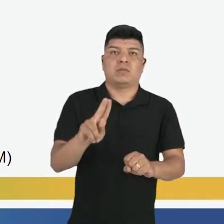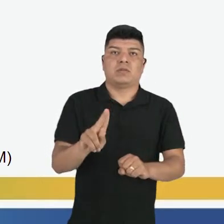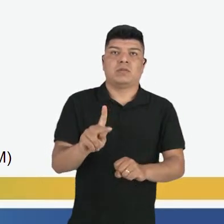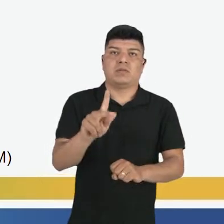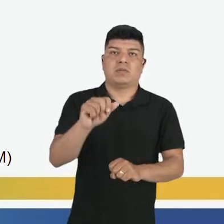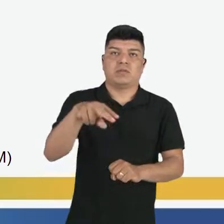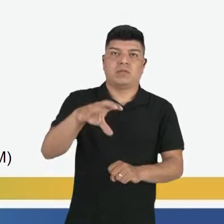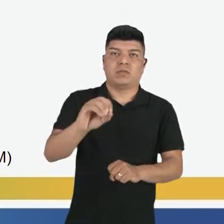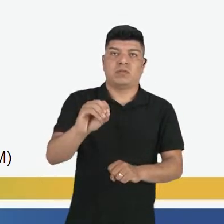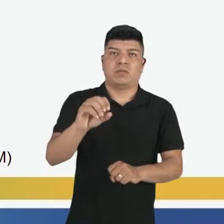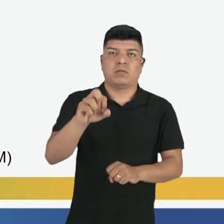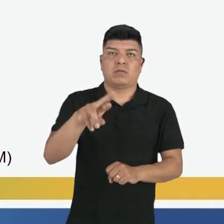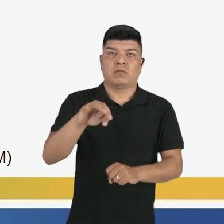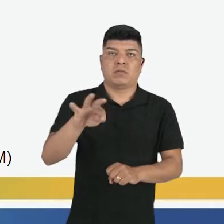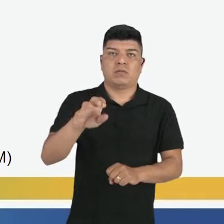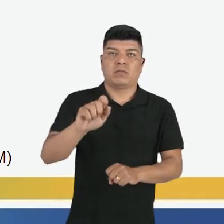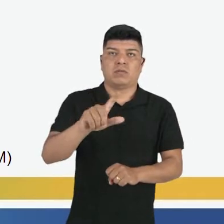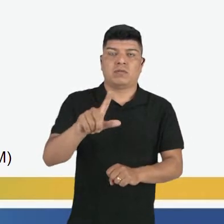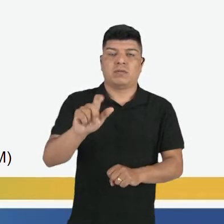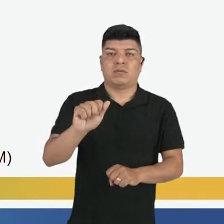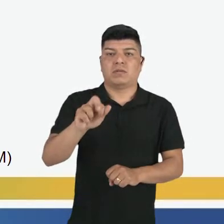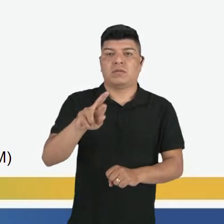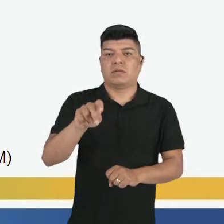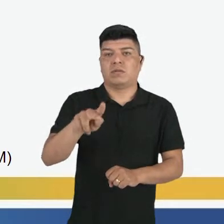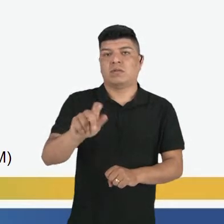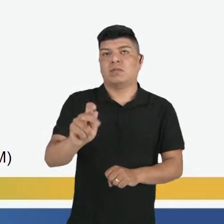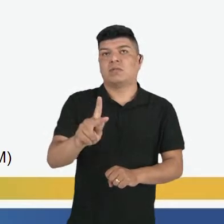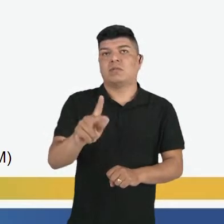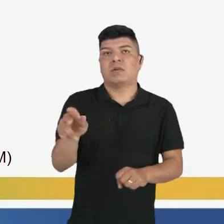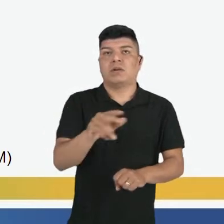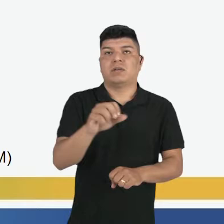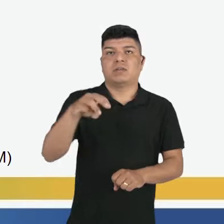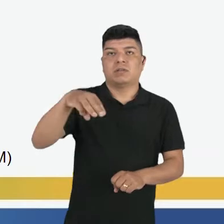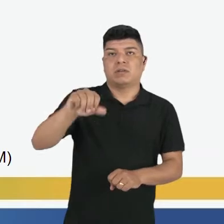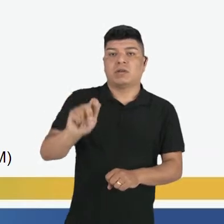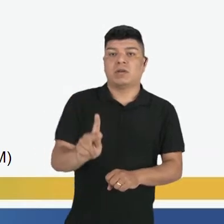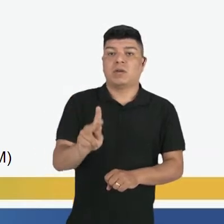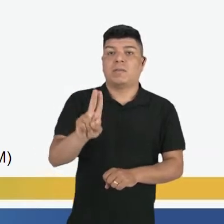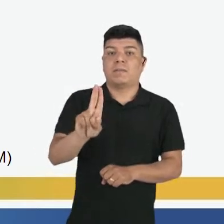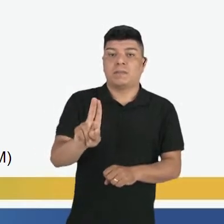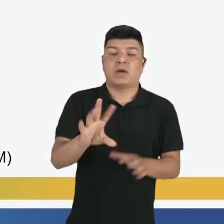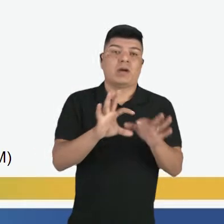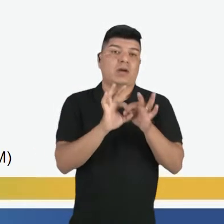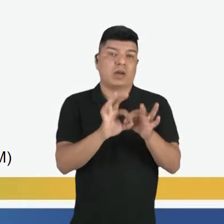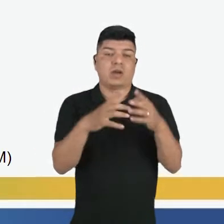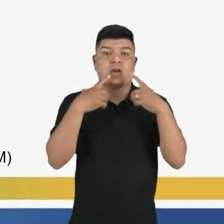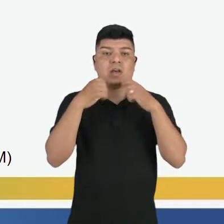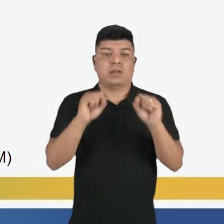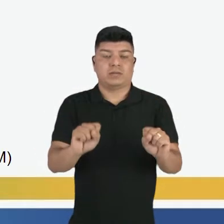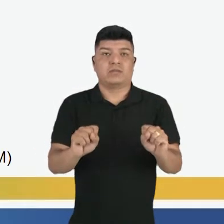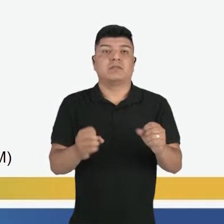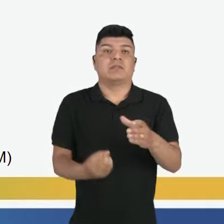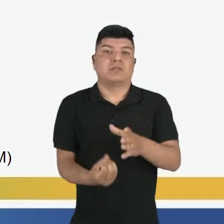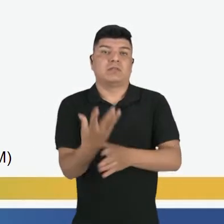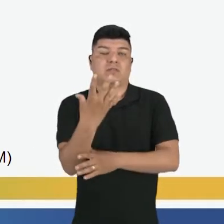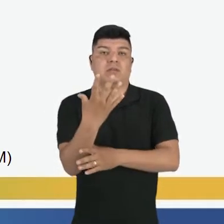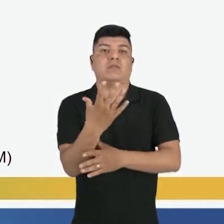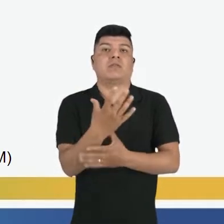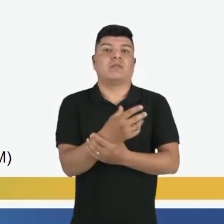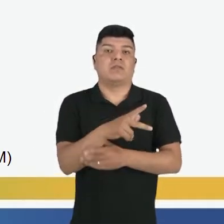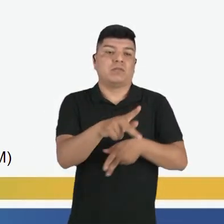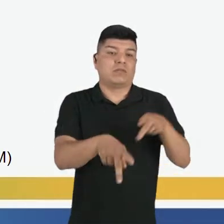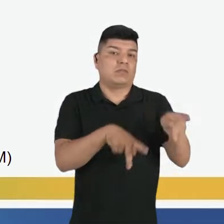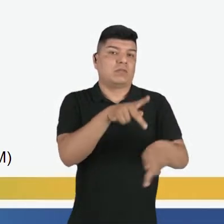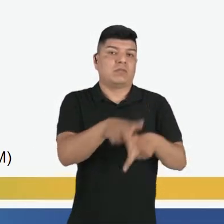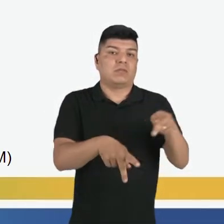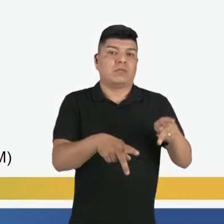tucano-oriental, Aruac e Macu. Olha o detalhe do Aruac, que fez parte também do tronco linguístico da formação do